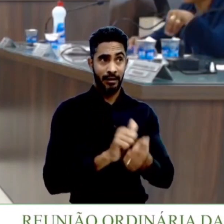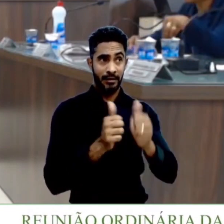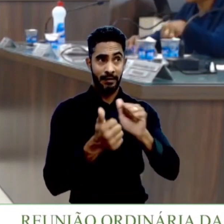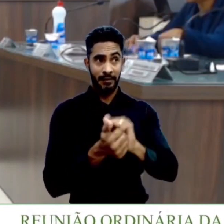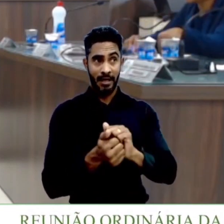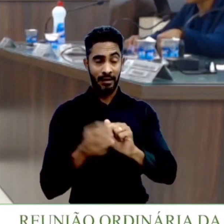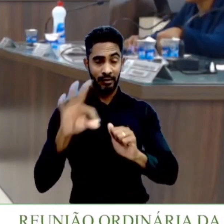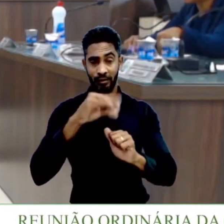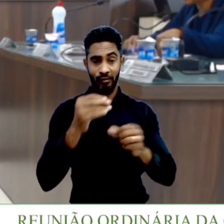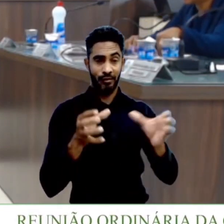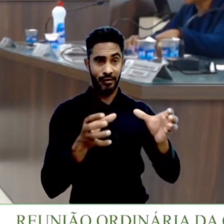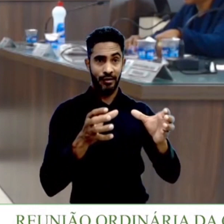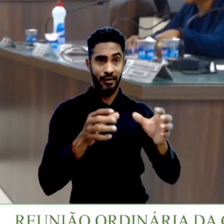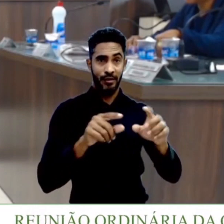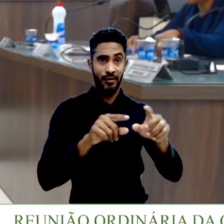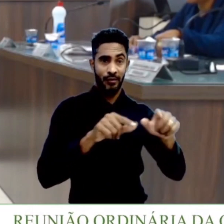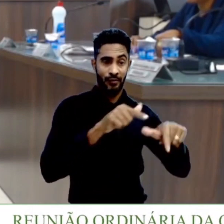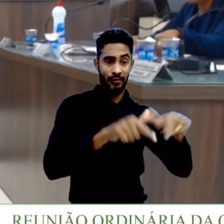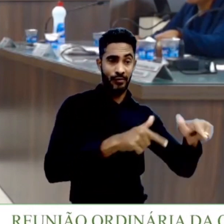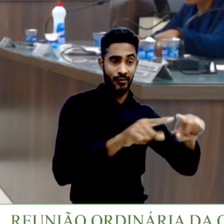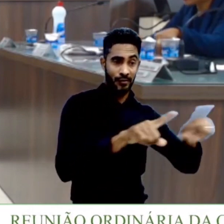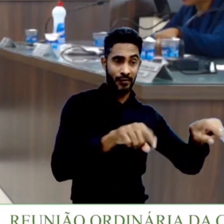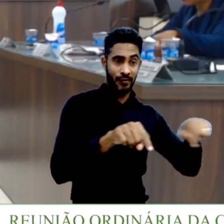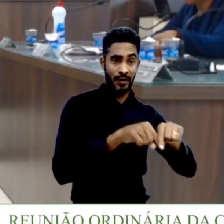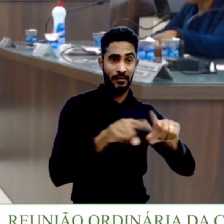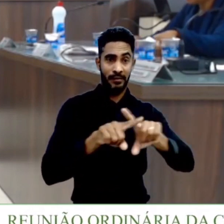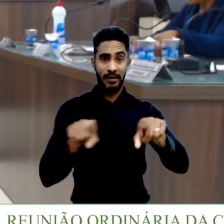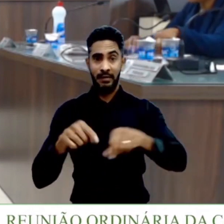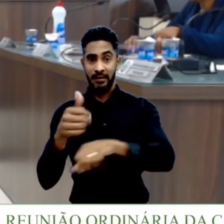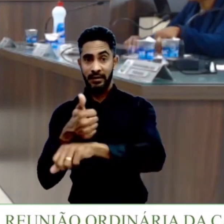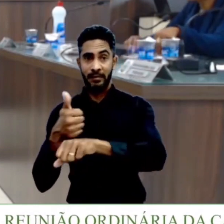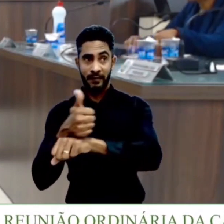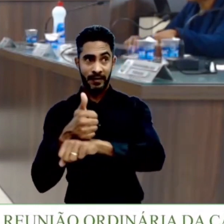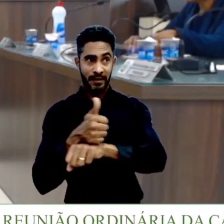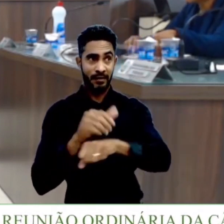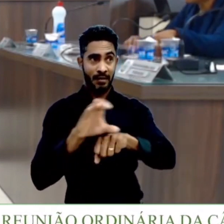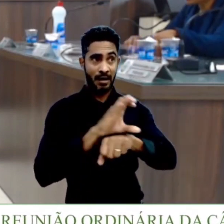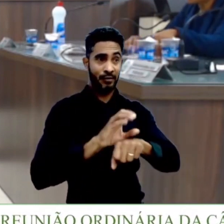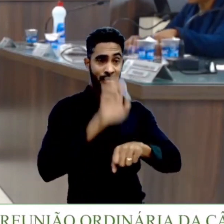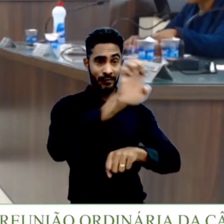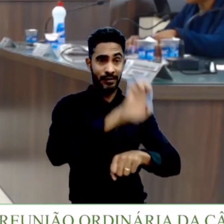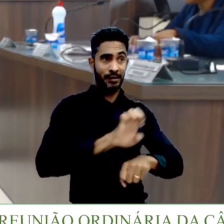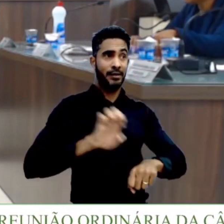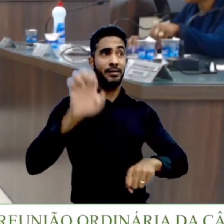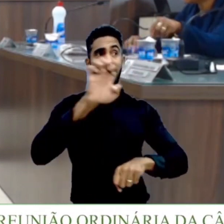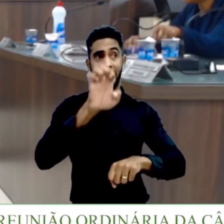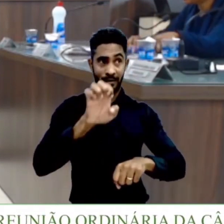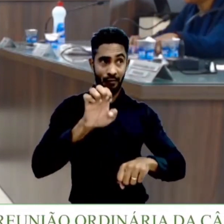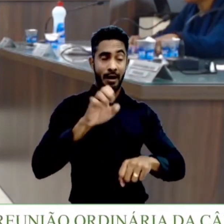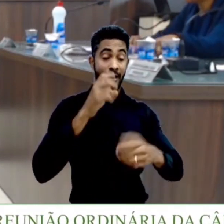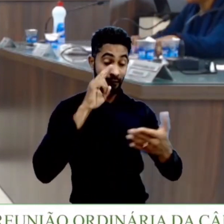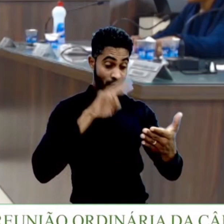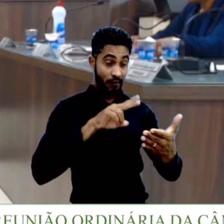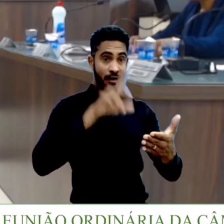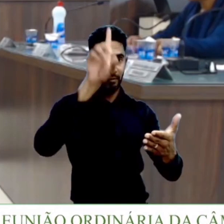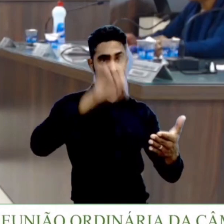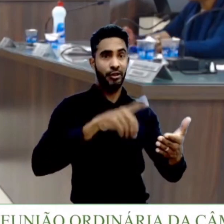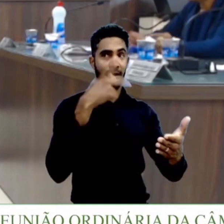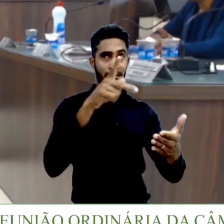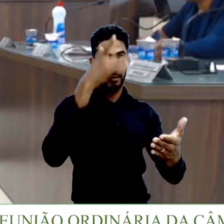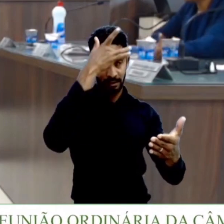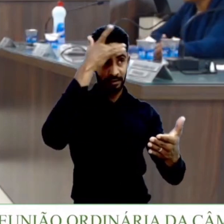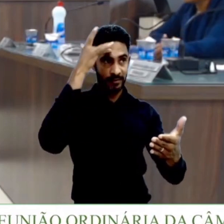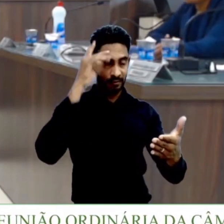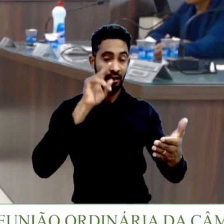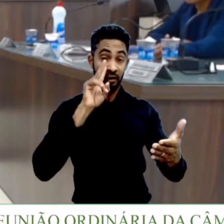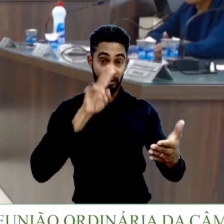as categorias que adoeceram na profissão. A Constituição Estadual reza esse direito. Já olhei